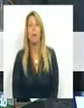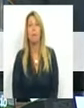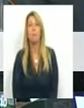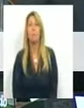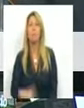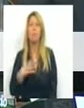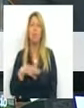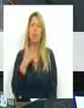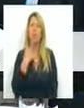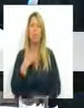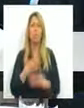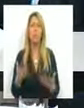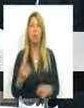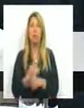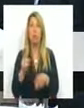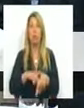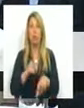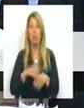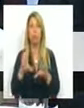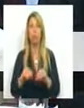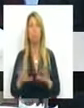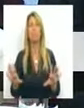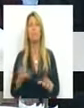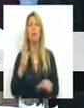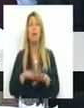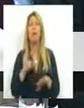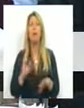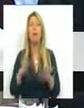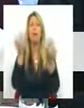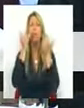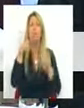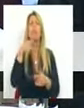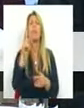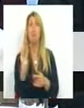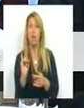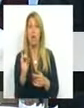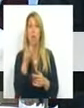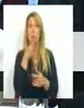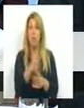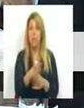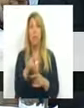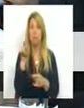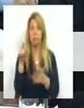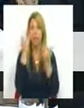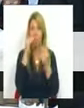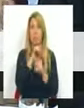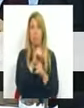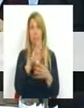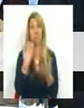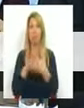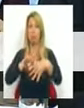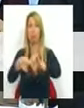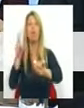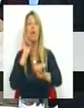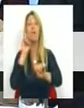Eu queria perceber, até porque já estou a ficar sem tempo, relativamente ainda à questão da notícia do TVI. O que diz é que a notícia do TVI destrói o valor do banco. Digo que tem um